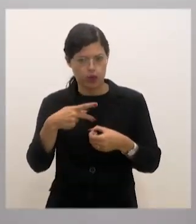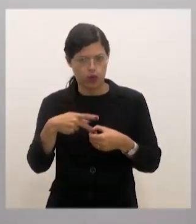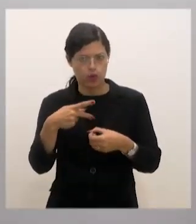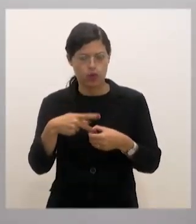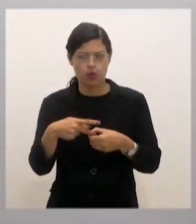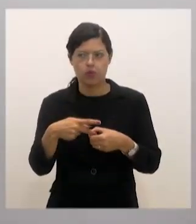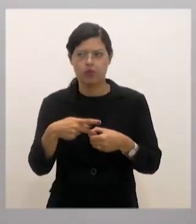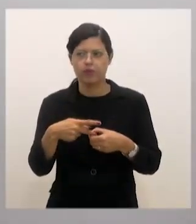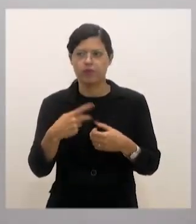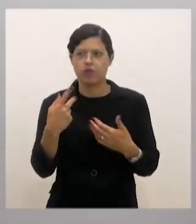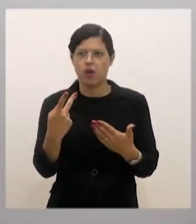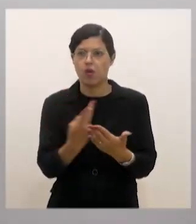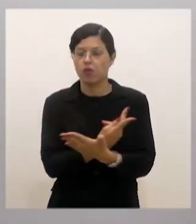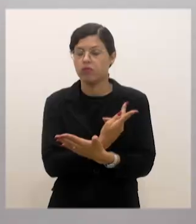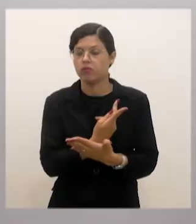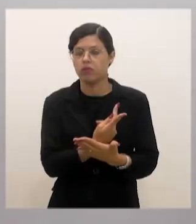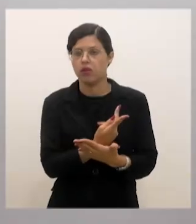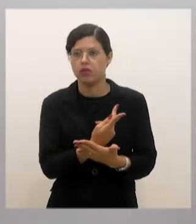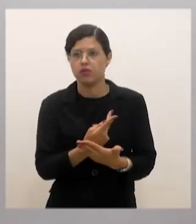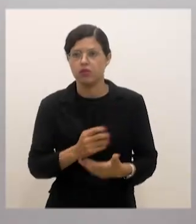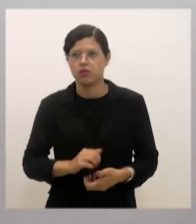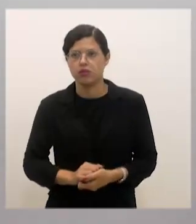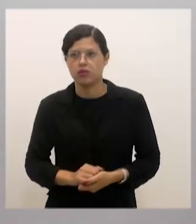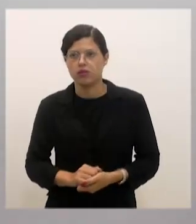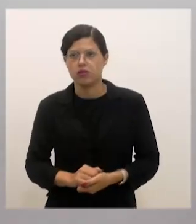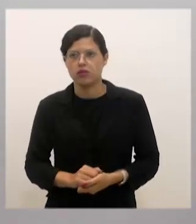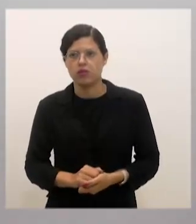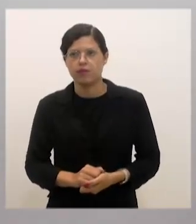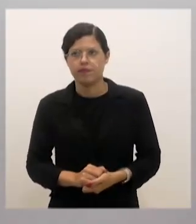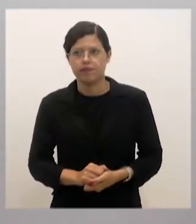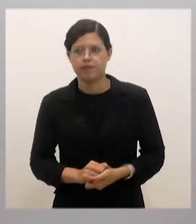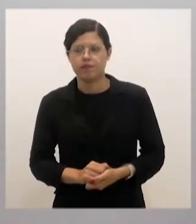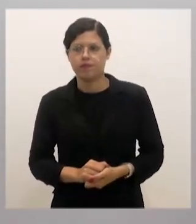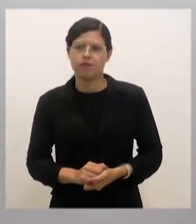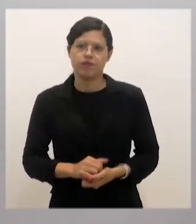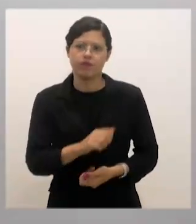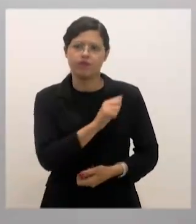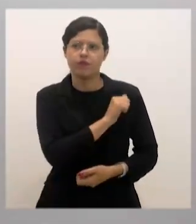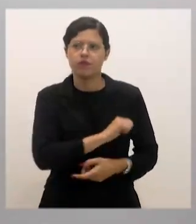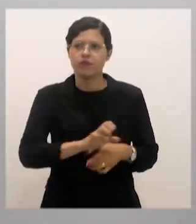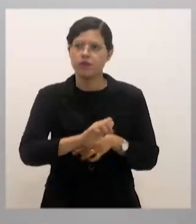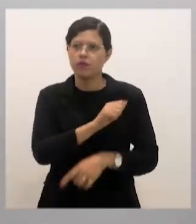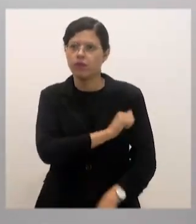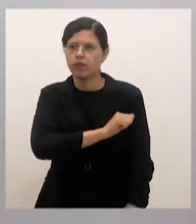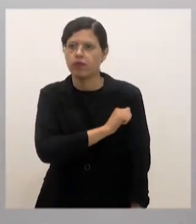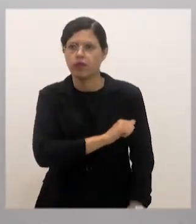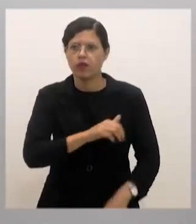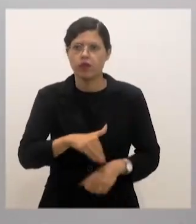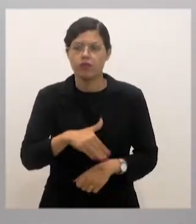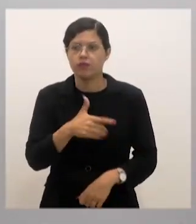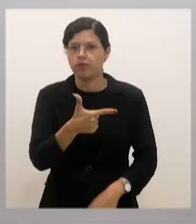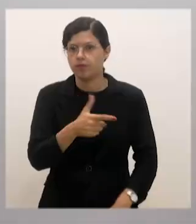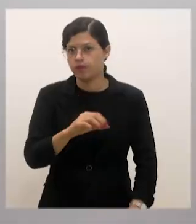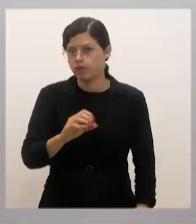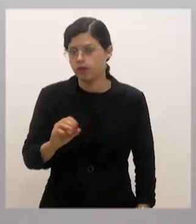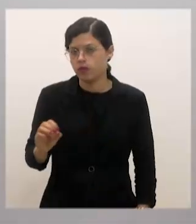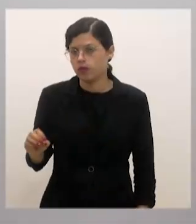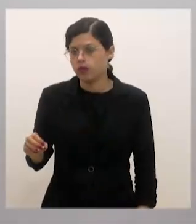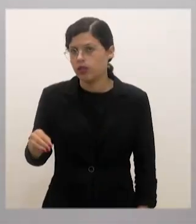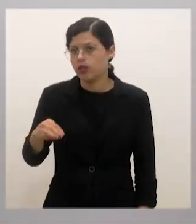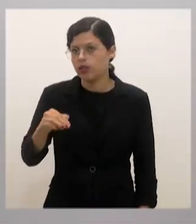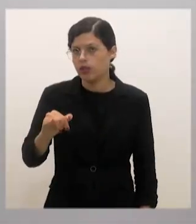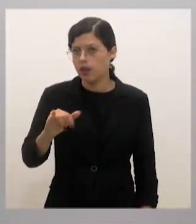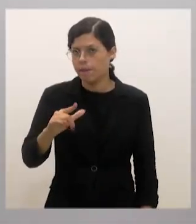se dá a partir das costas do estado do Rio de Janeiro, no mar de 200 milhas.